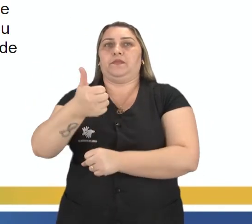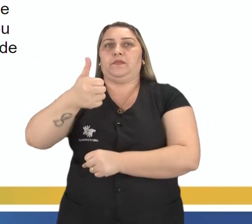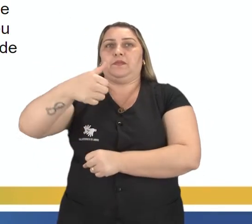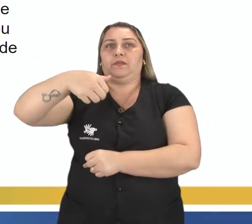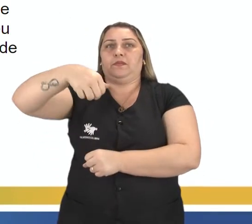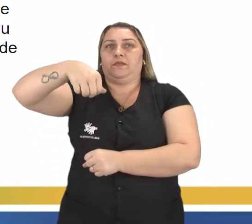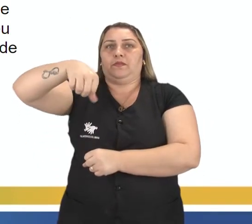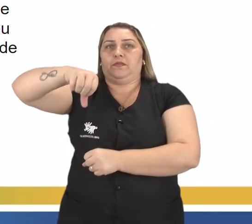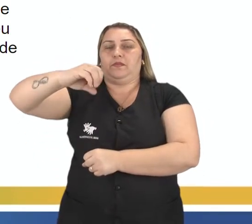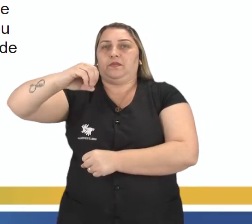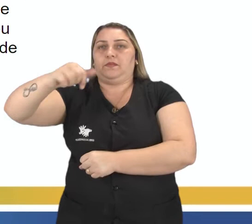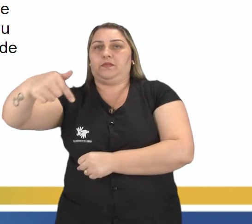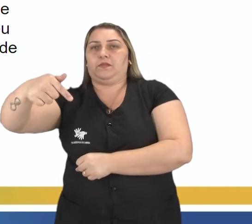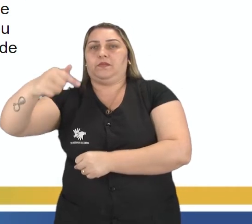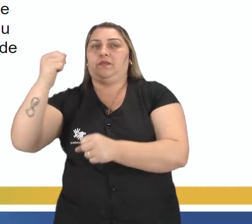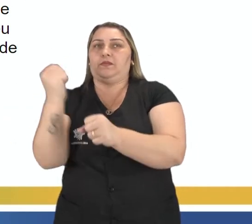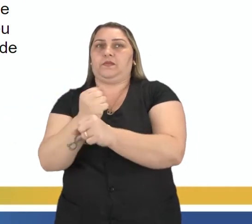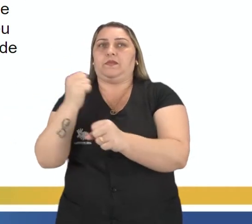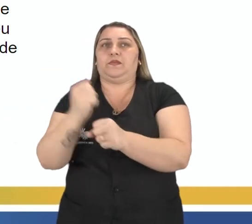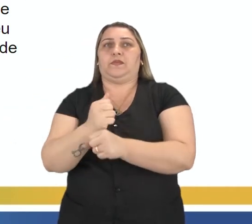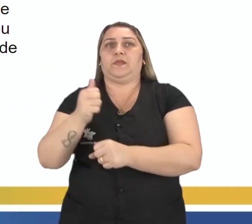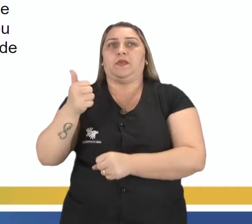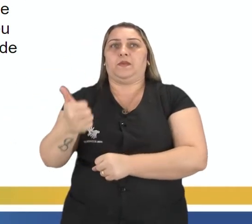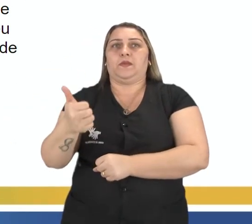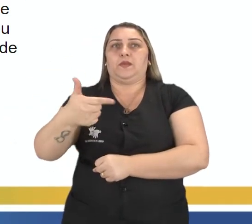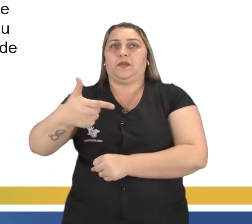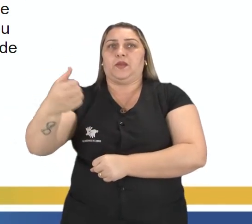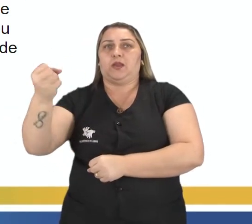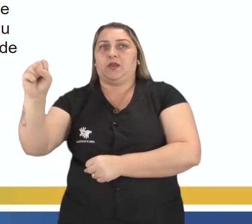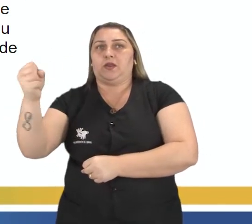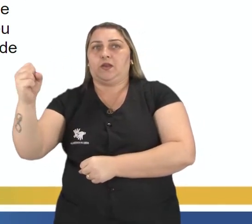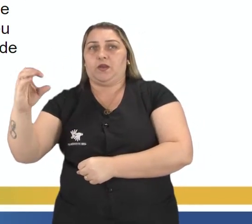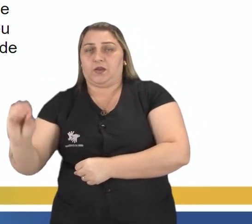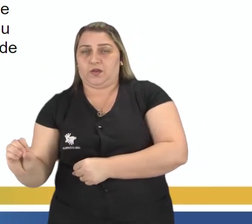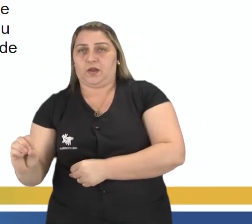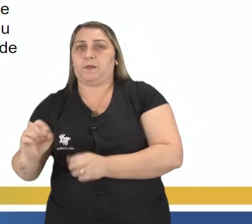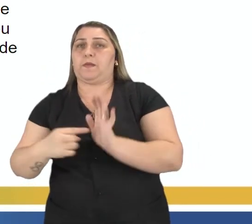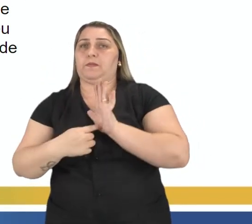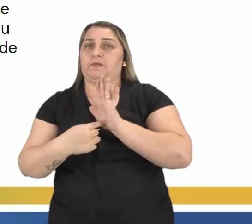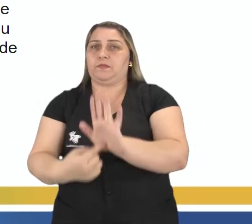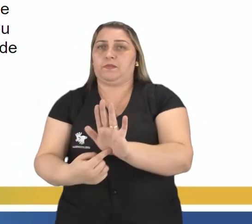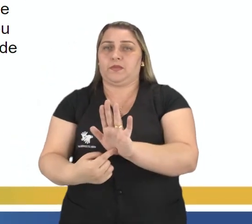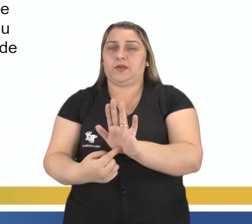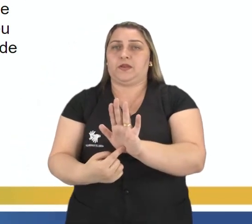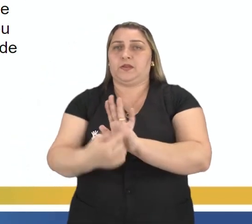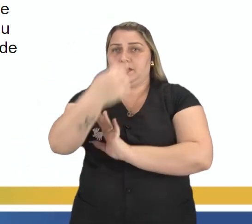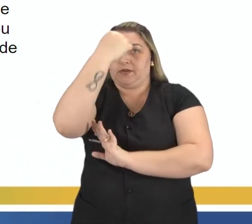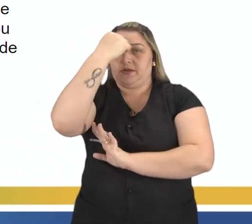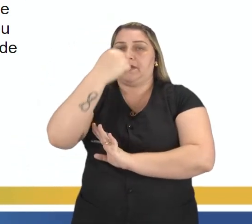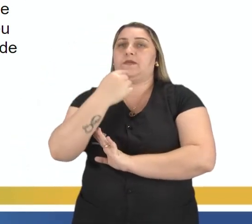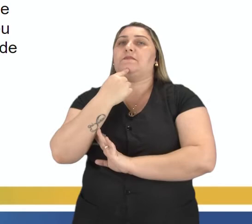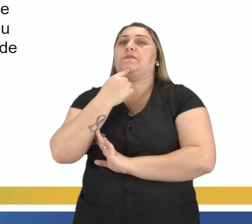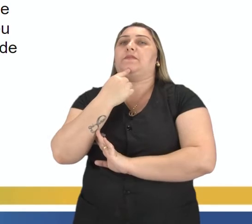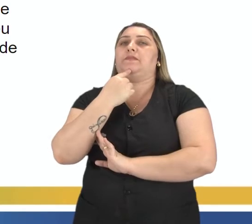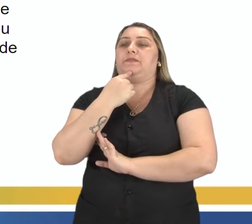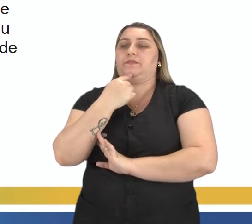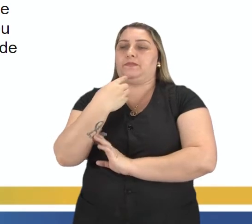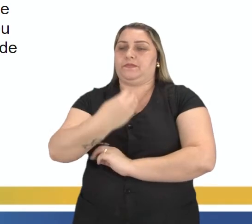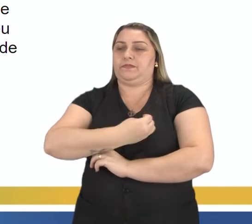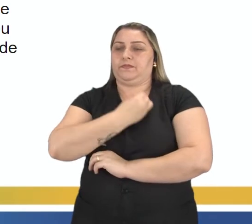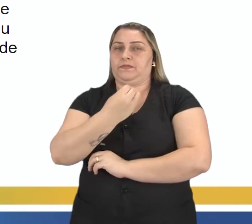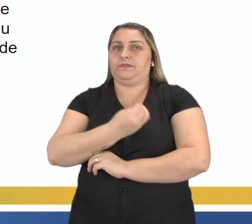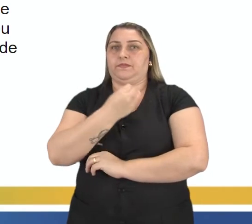1907 e ela foi construída em 1280, né? Então, a gente, para mostrar aí essa presença